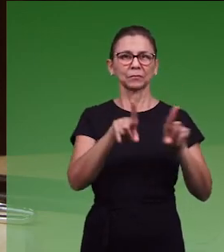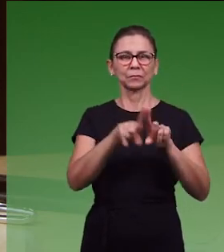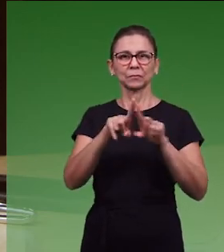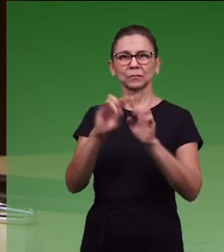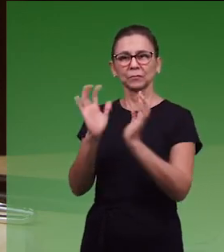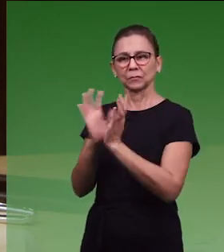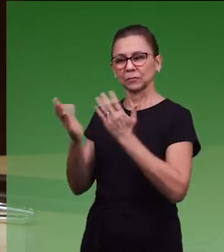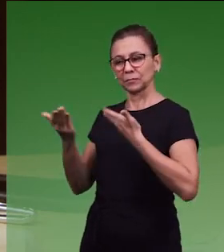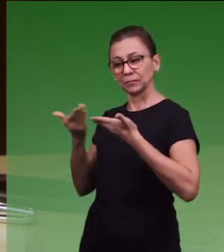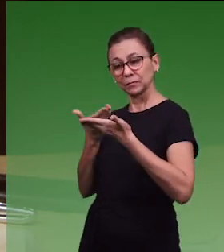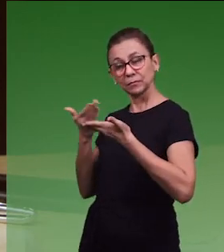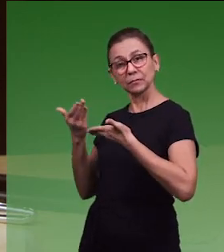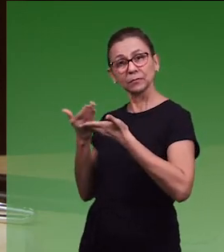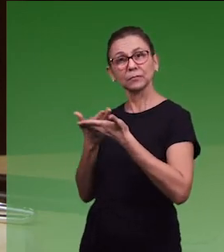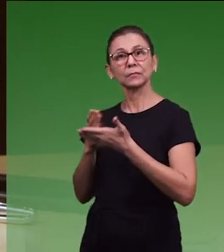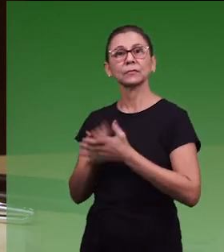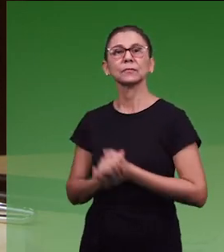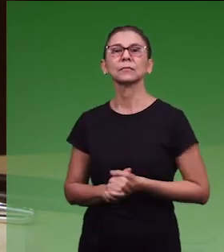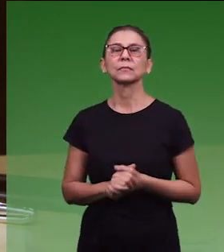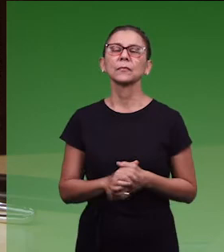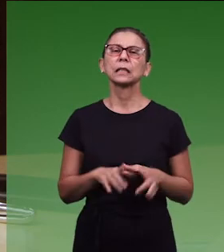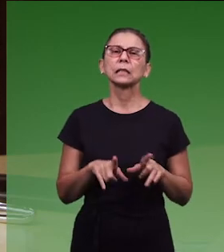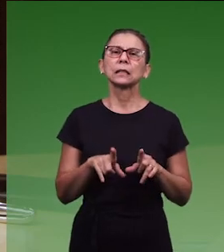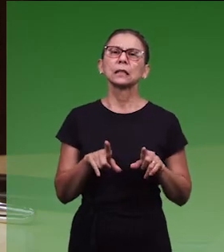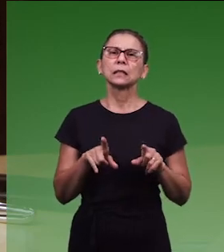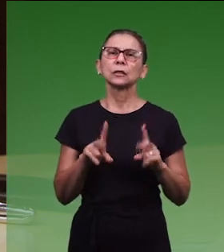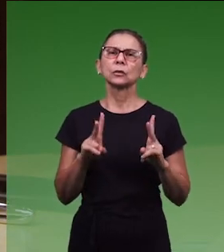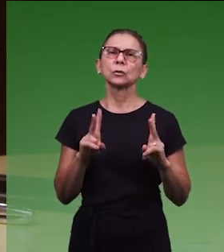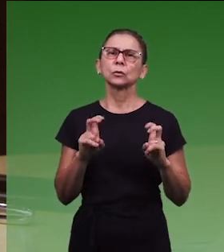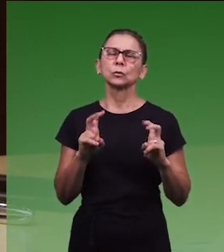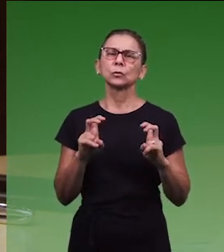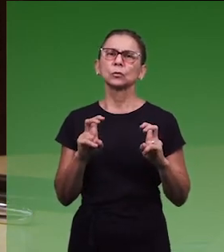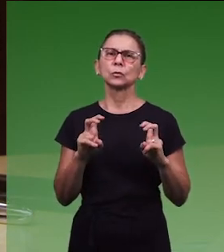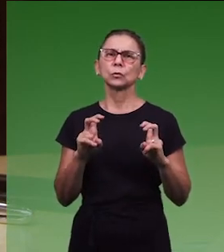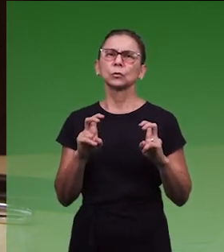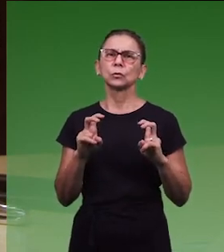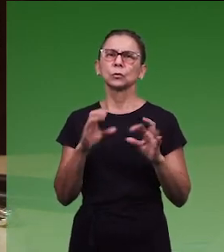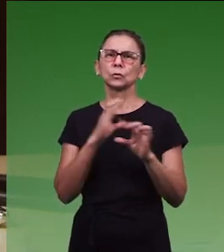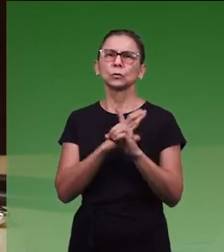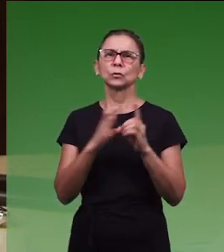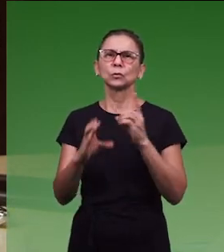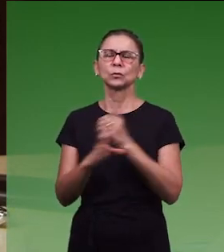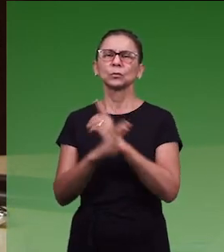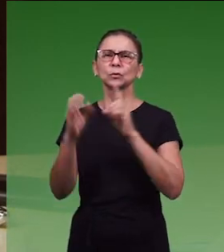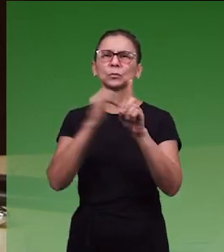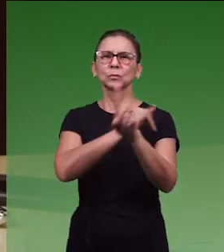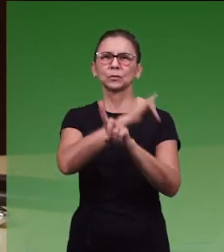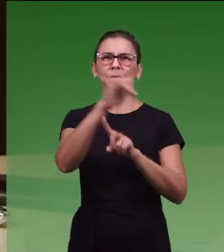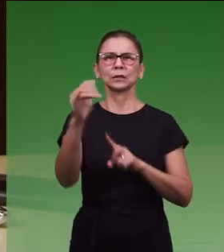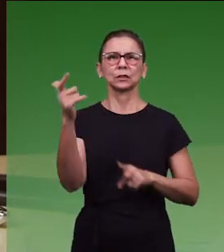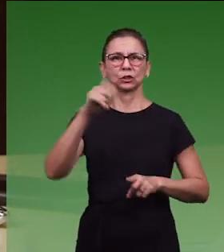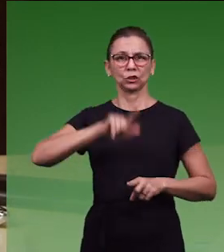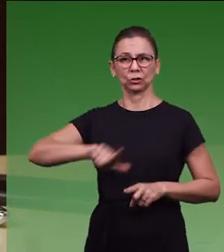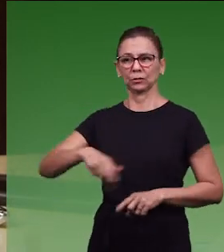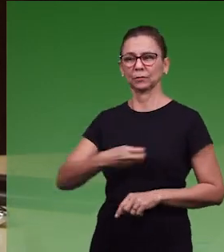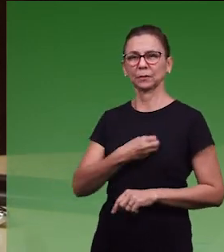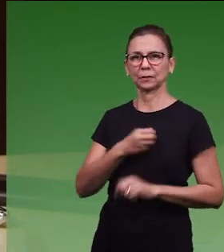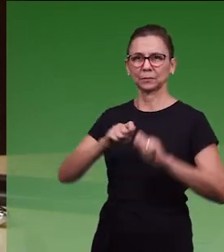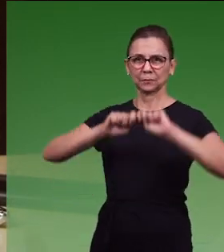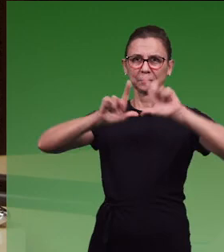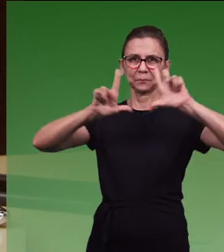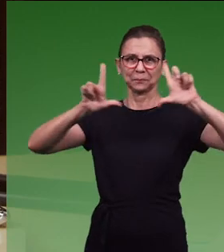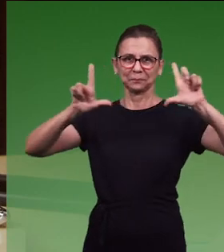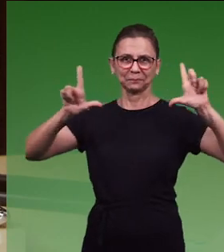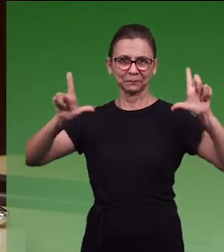ainda vamos tratar hoje sobre o tema culto profético. E mais uma vez conosco para participar deste programa e para